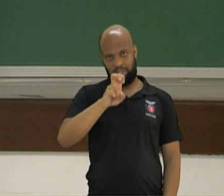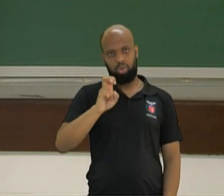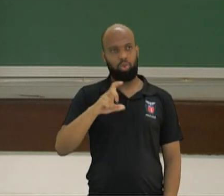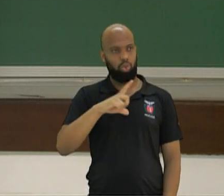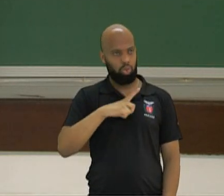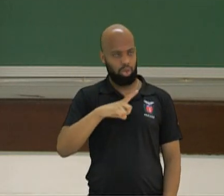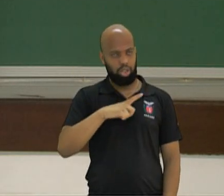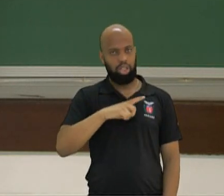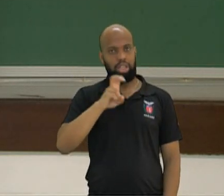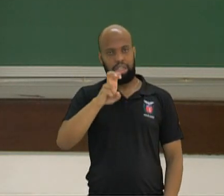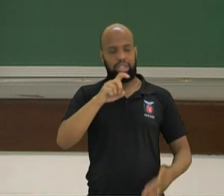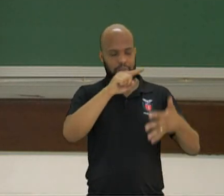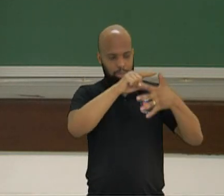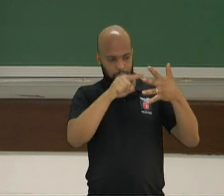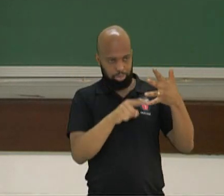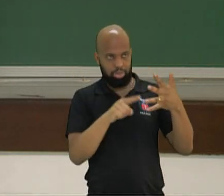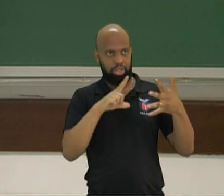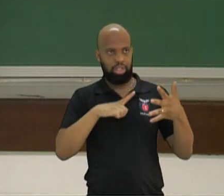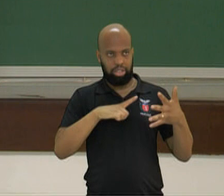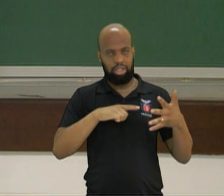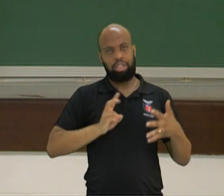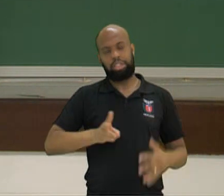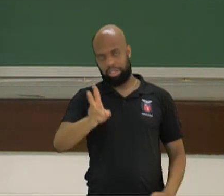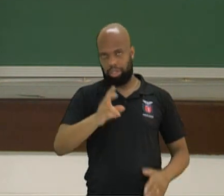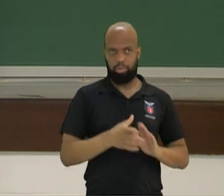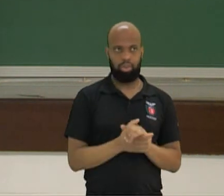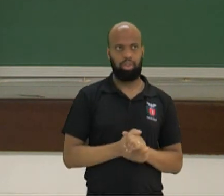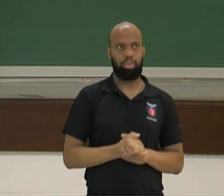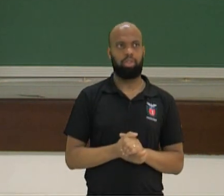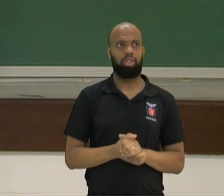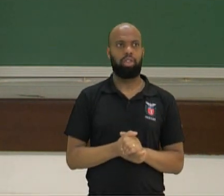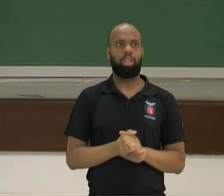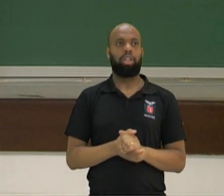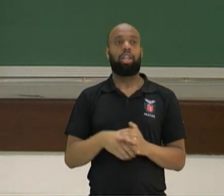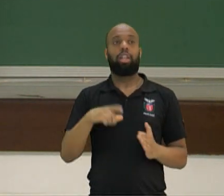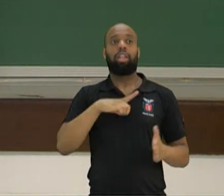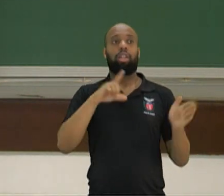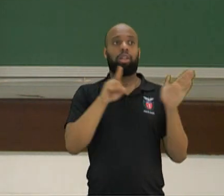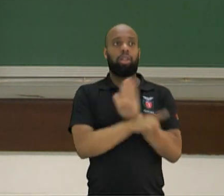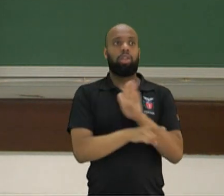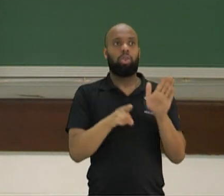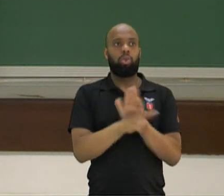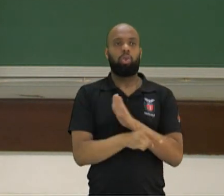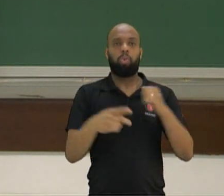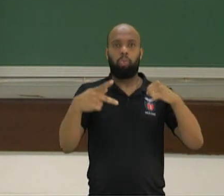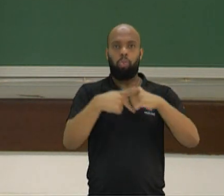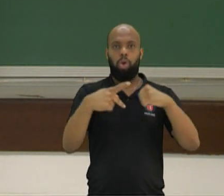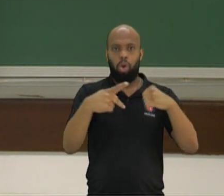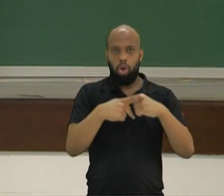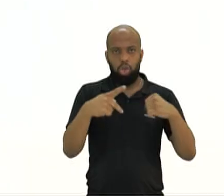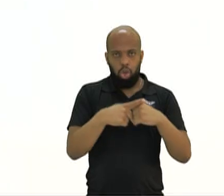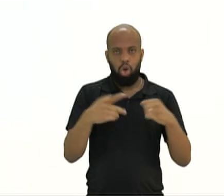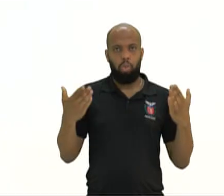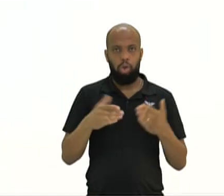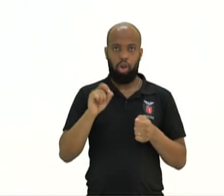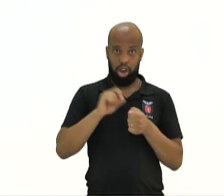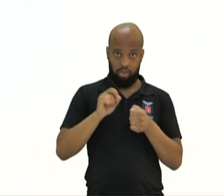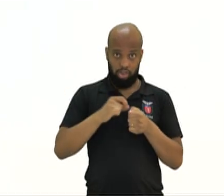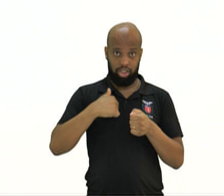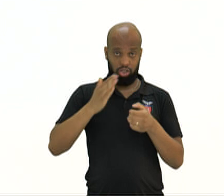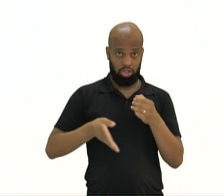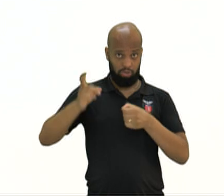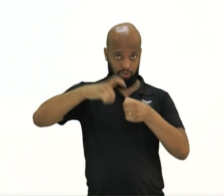e da FMU lá em São Paulo, tinham mais alternativas. São questões, pessoal, de pronomes relativos. Façam aí que eu já